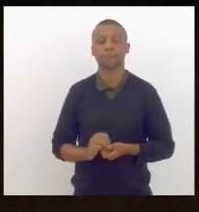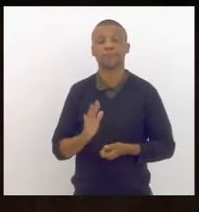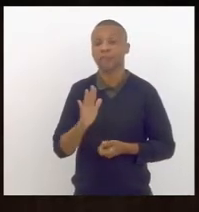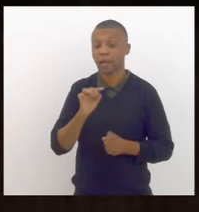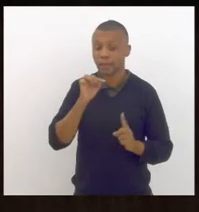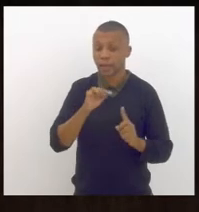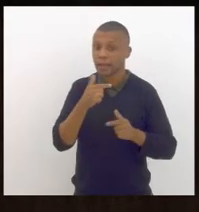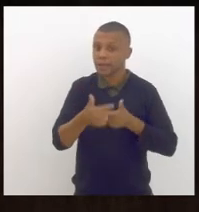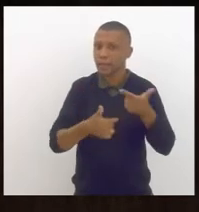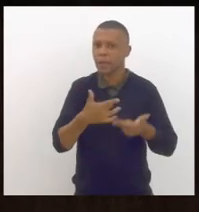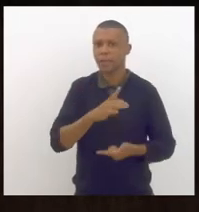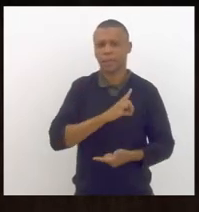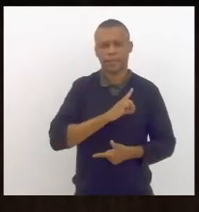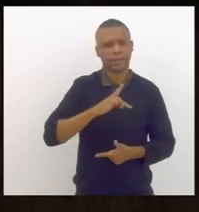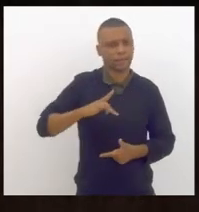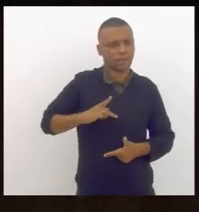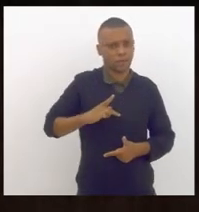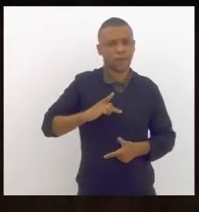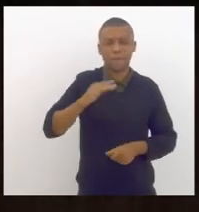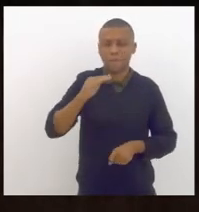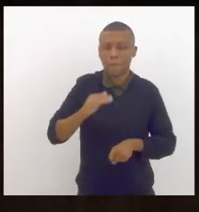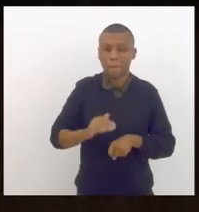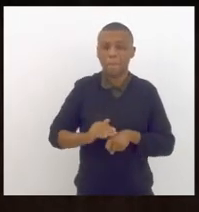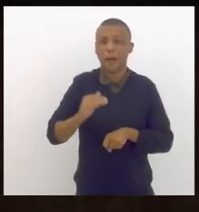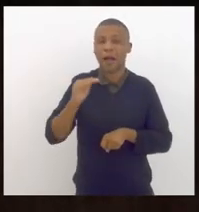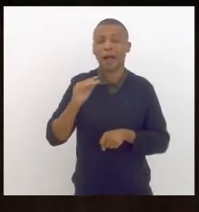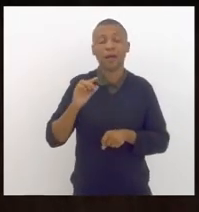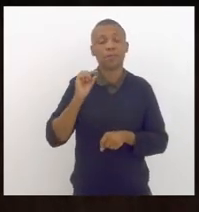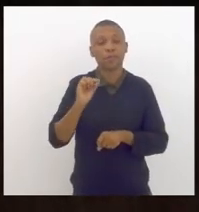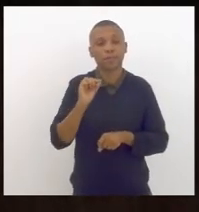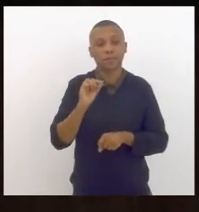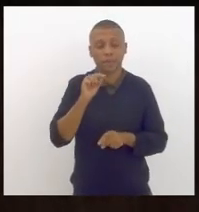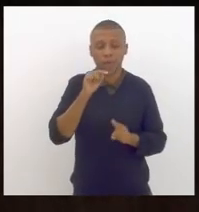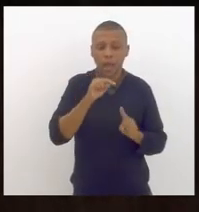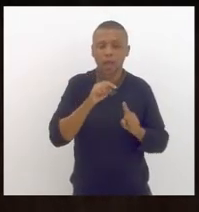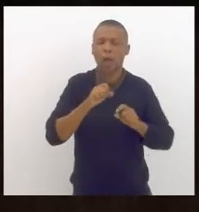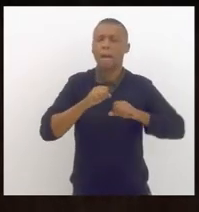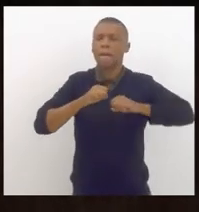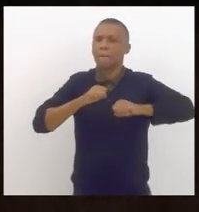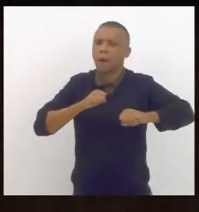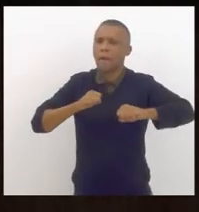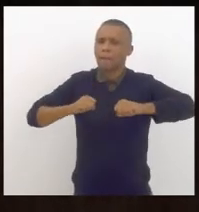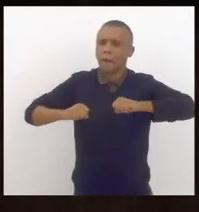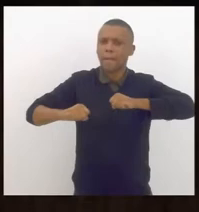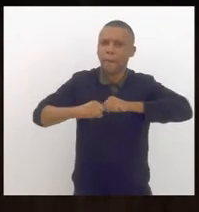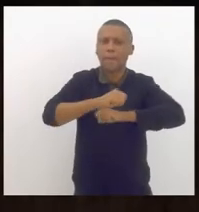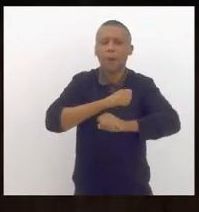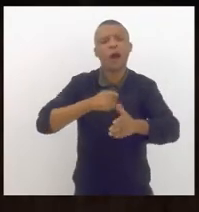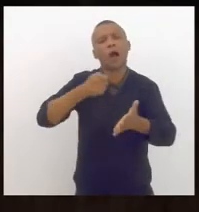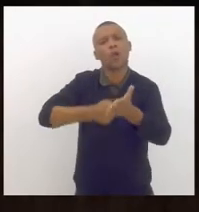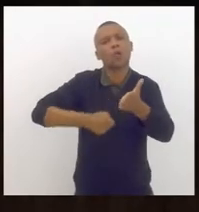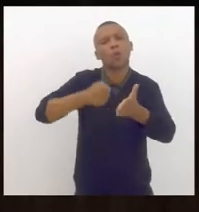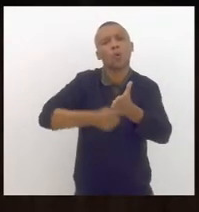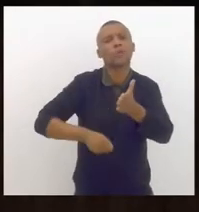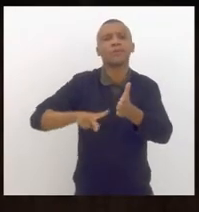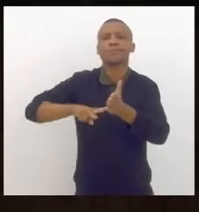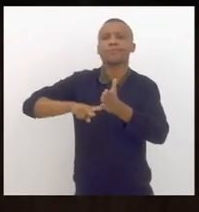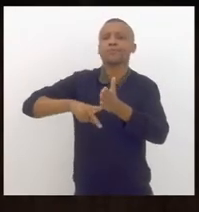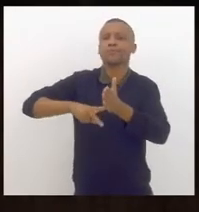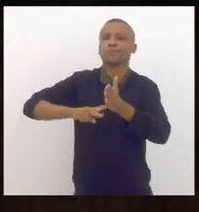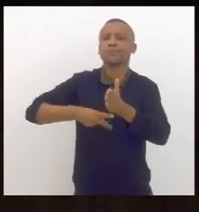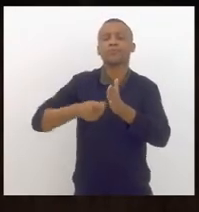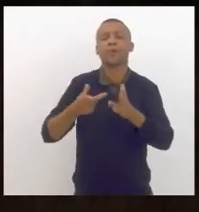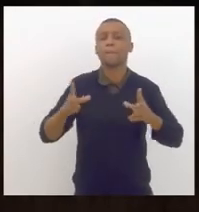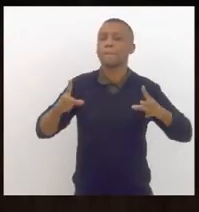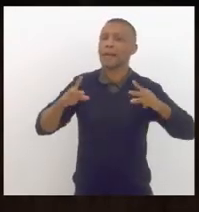defensora, o fato de ser uma militante sindical merece mais